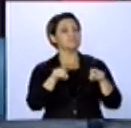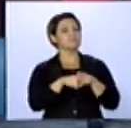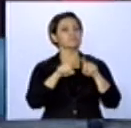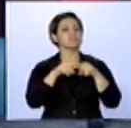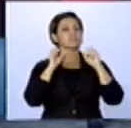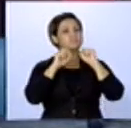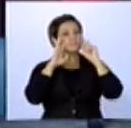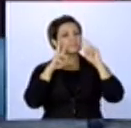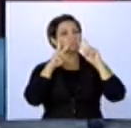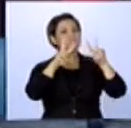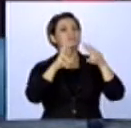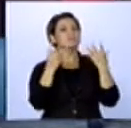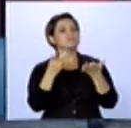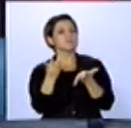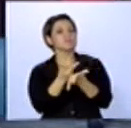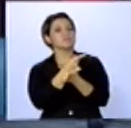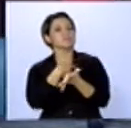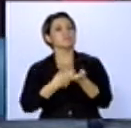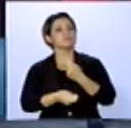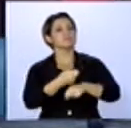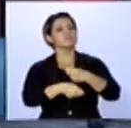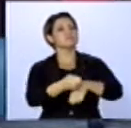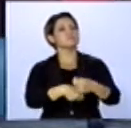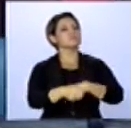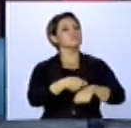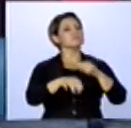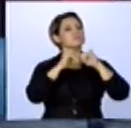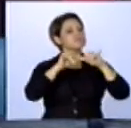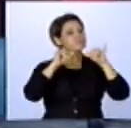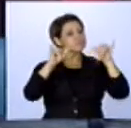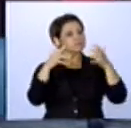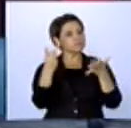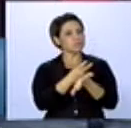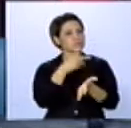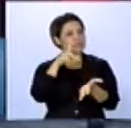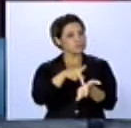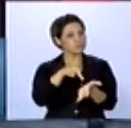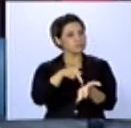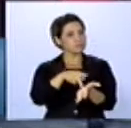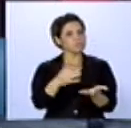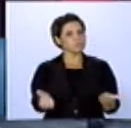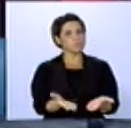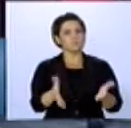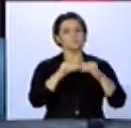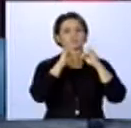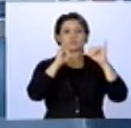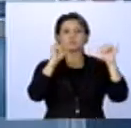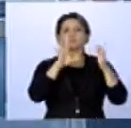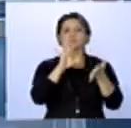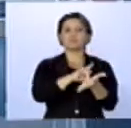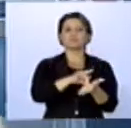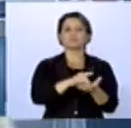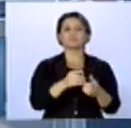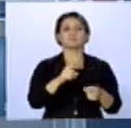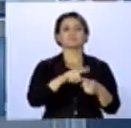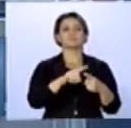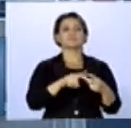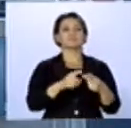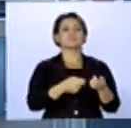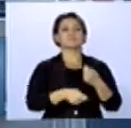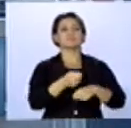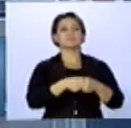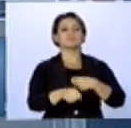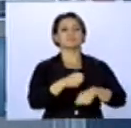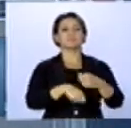enxergar o modelo vigente de financiamento Eleitoral de campanhas o prisma moral o prisma econômico ou